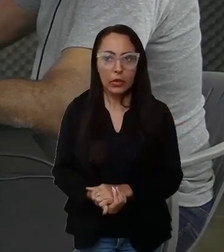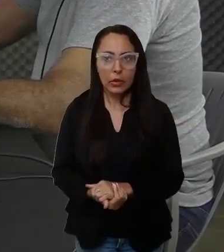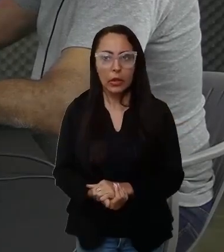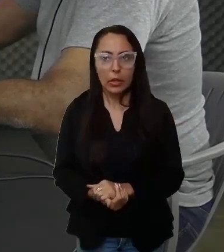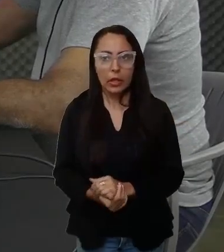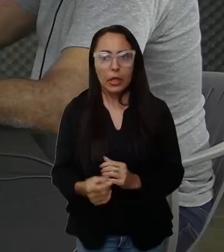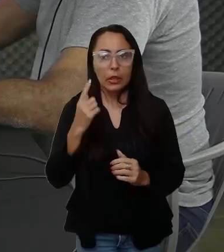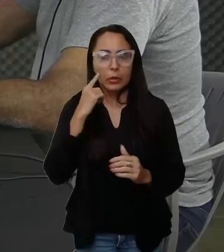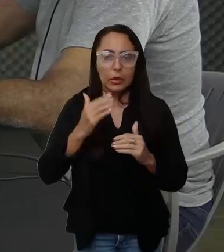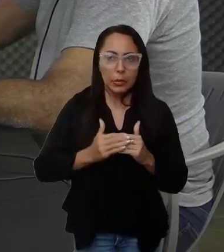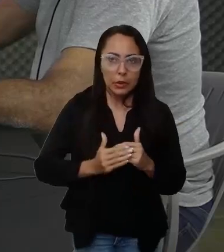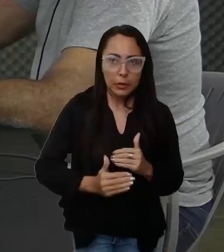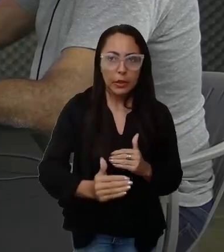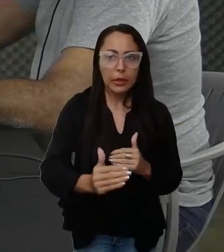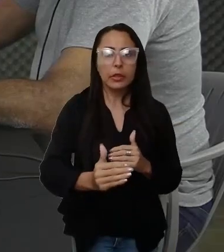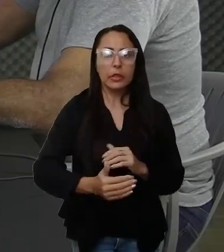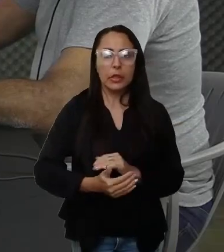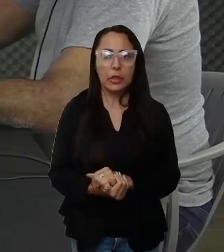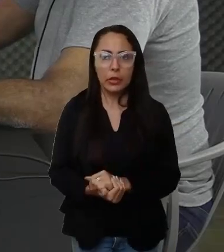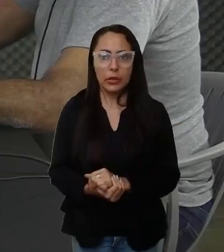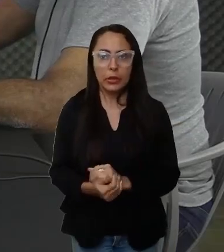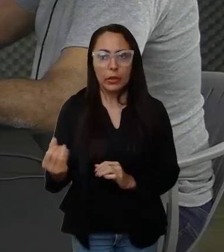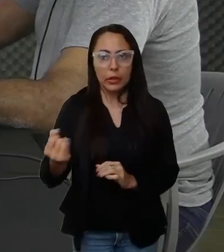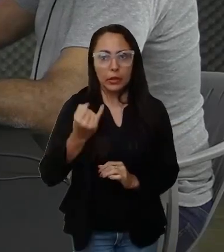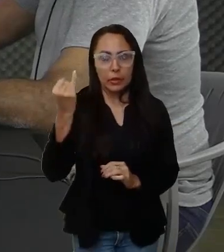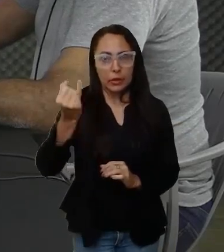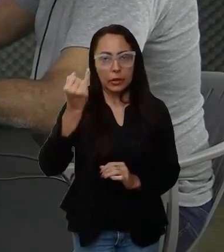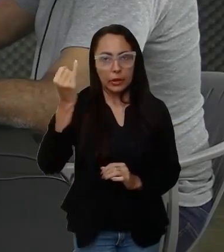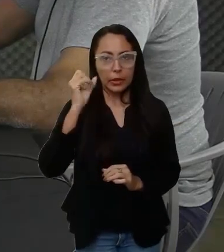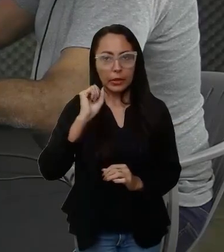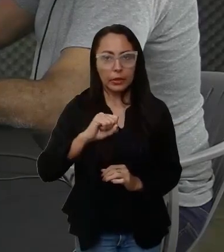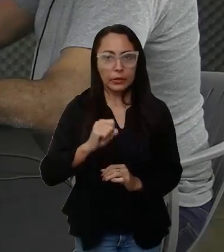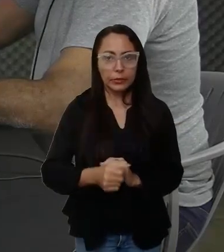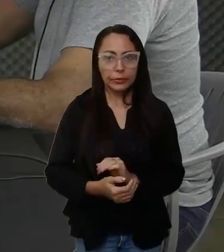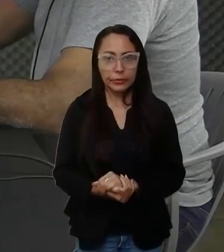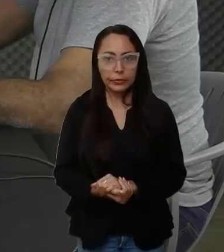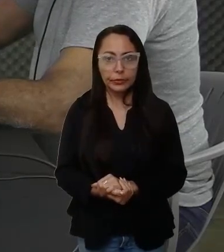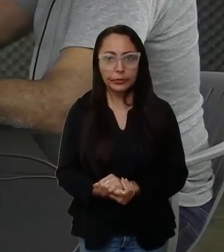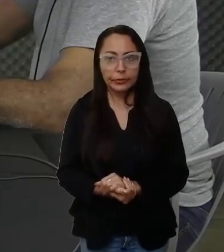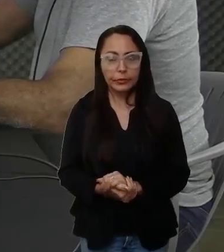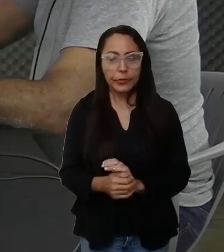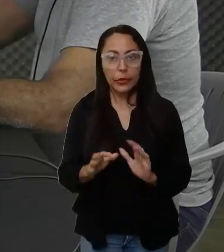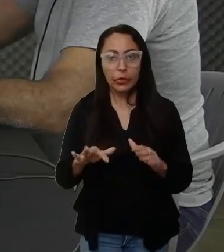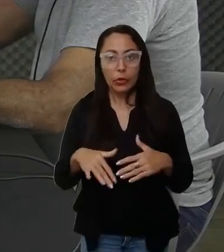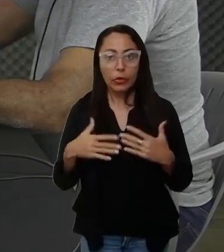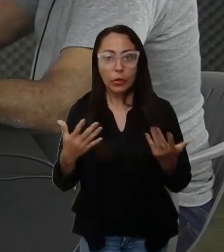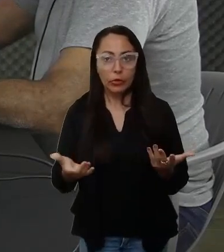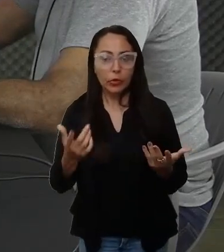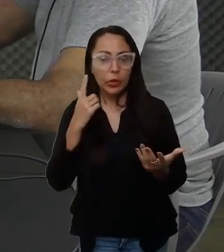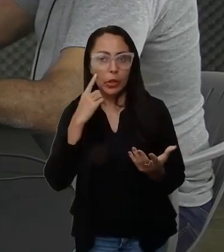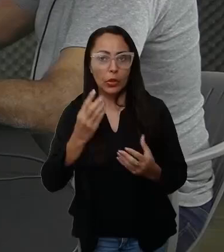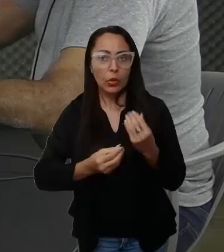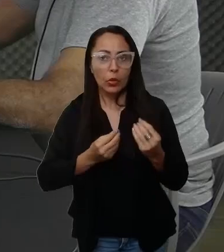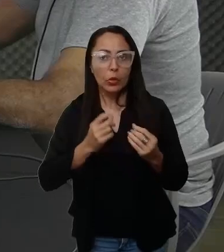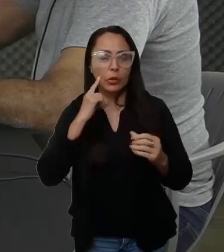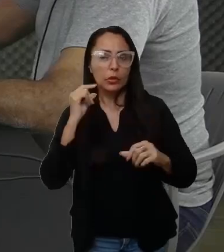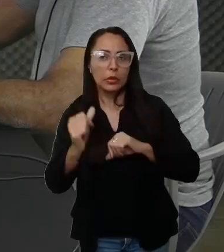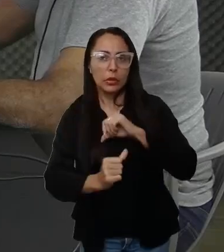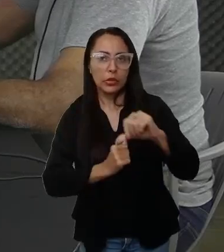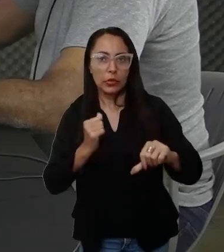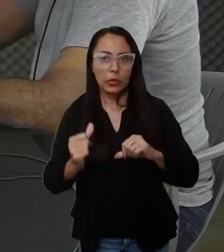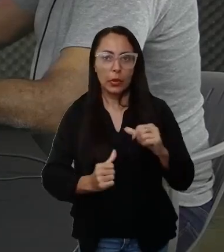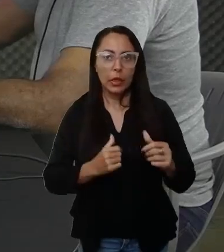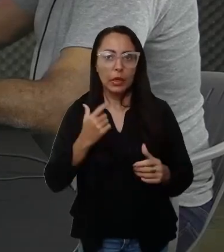pontapé bastante importante, porque quais são as fontes emissoras e como transformar